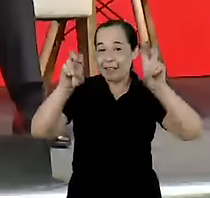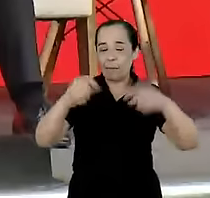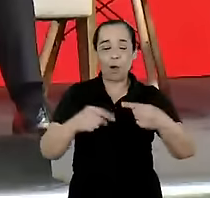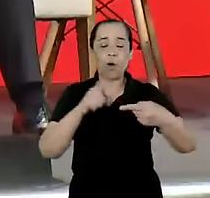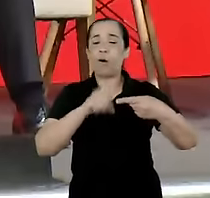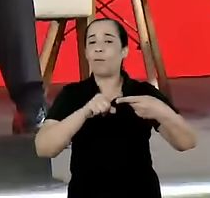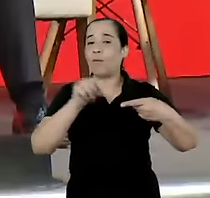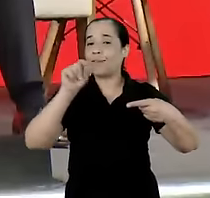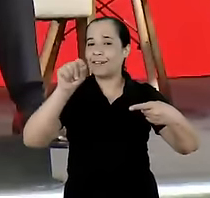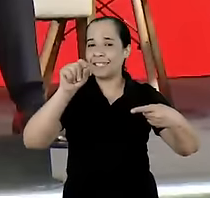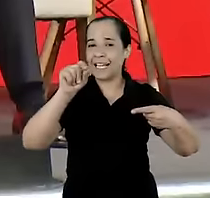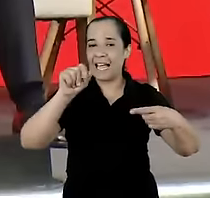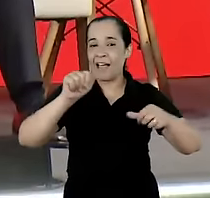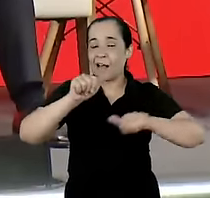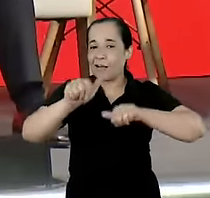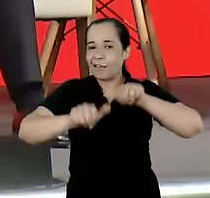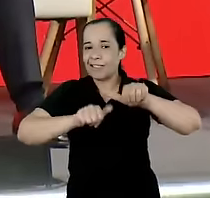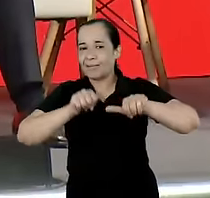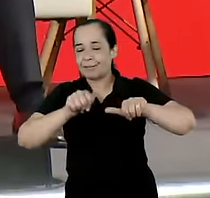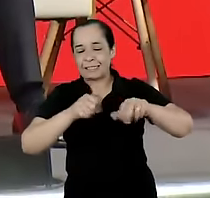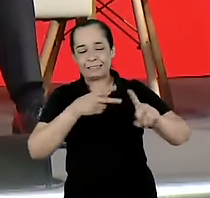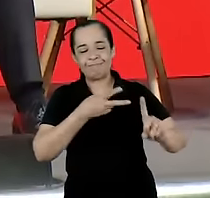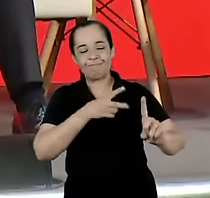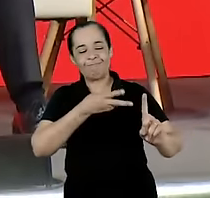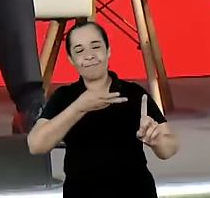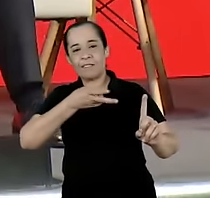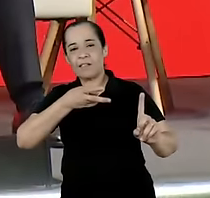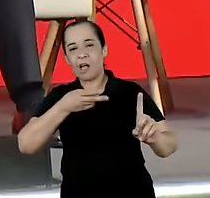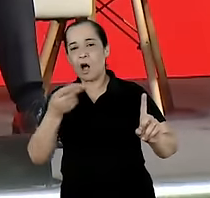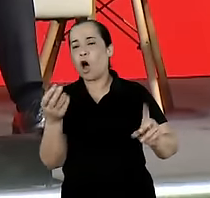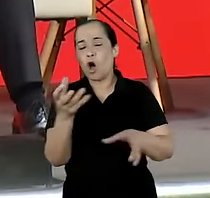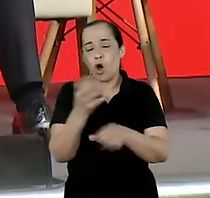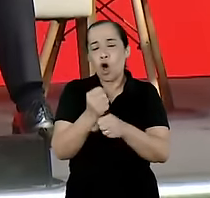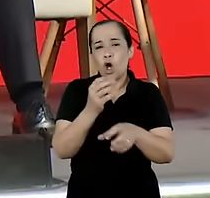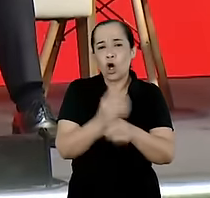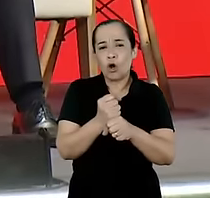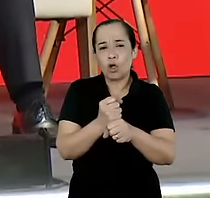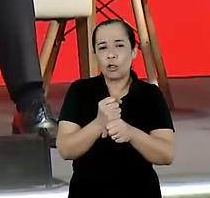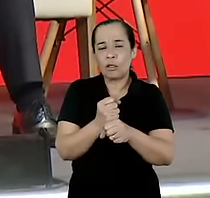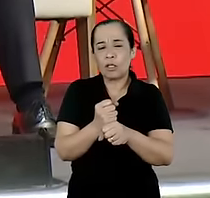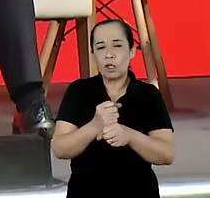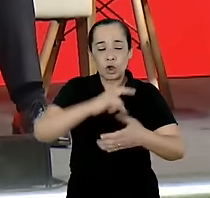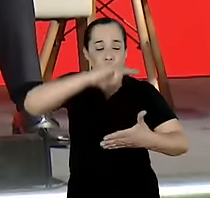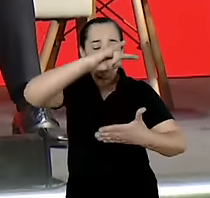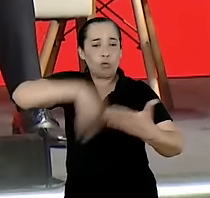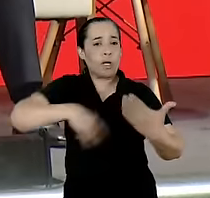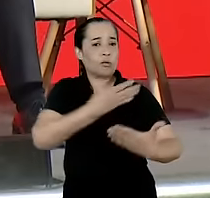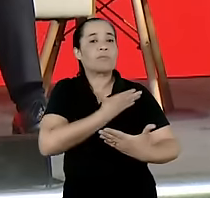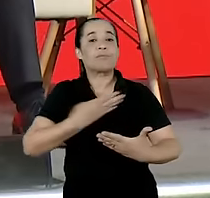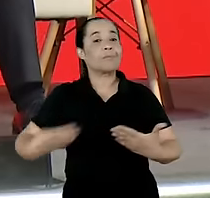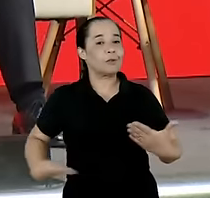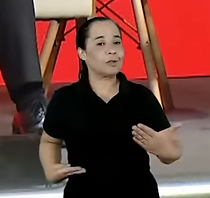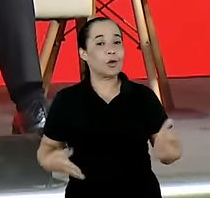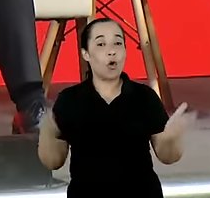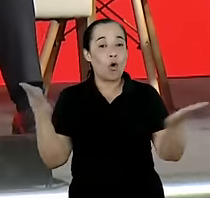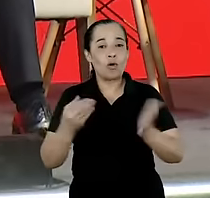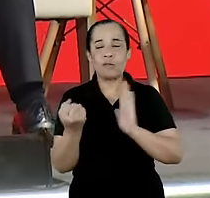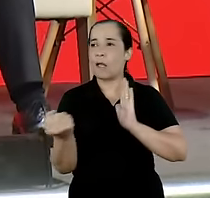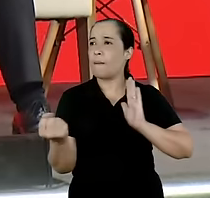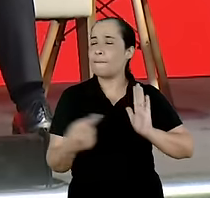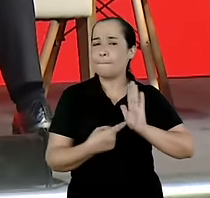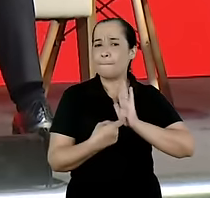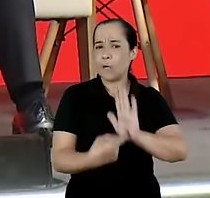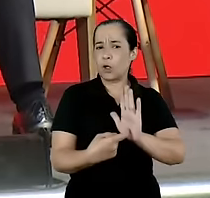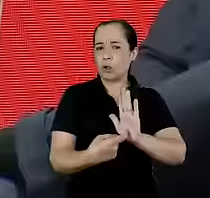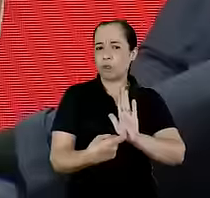distorção que a gente tem sobre a contabilização de títulos públicos hoje ah você marca todos os títulos no seu